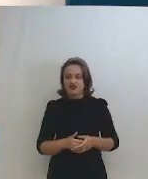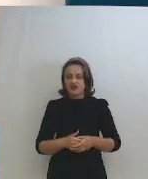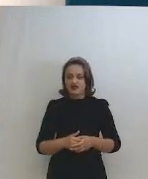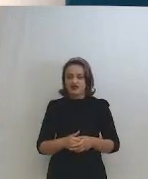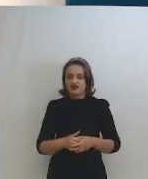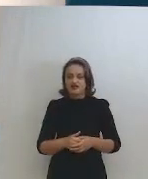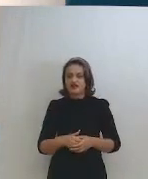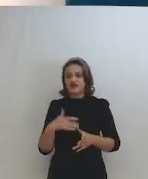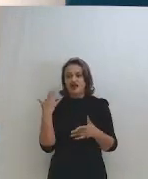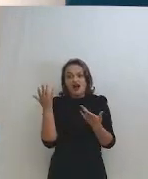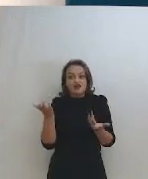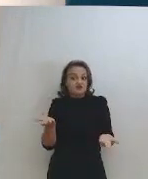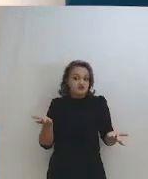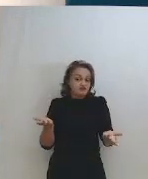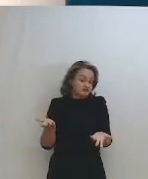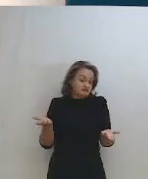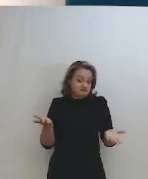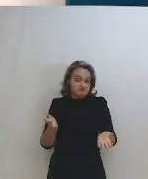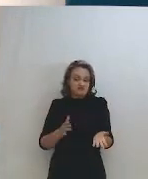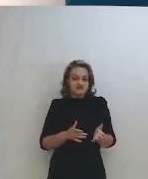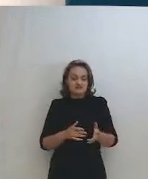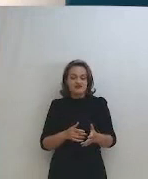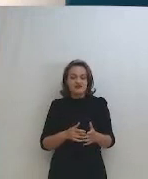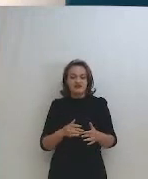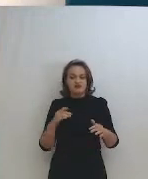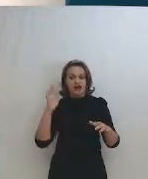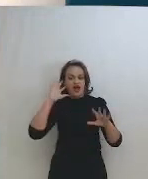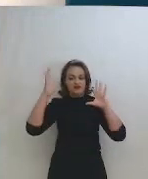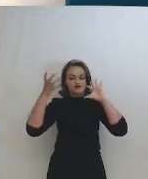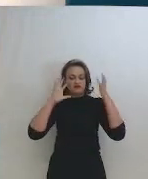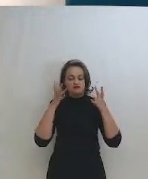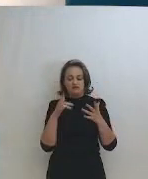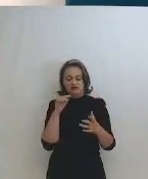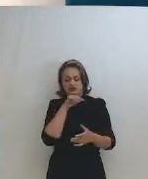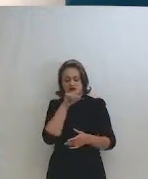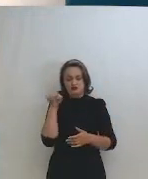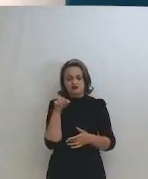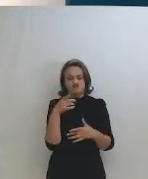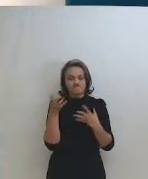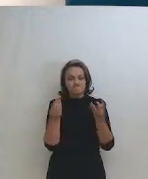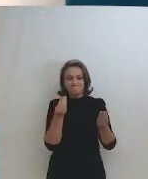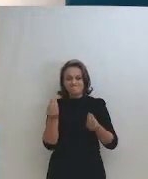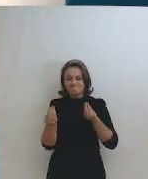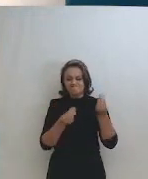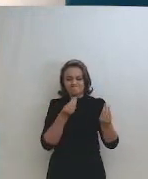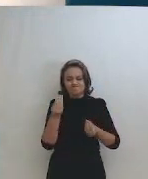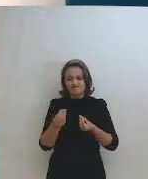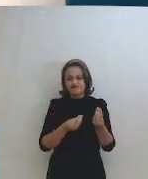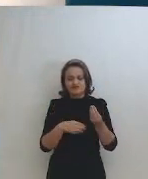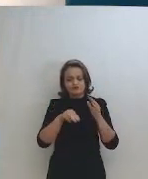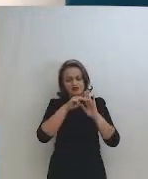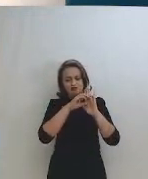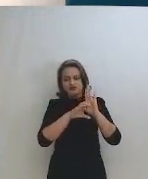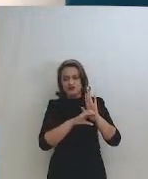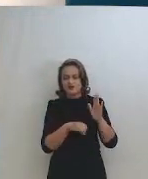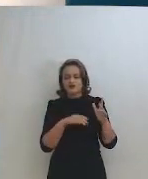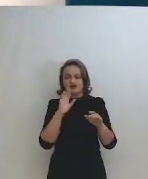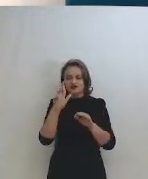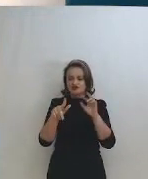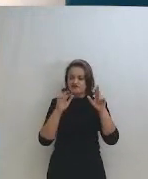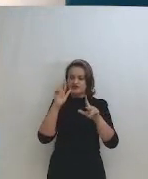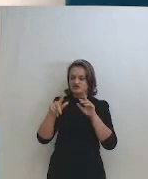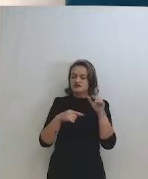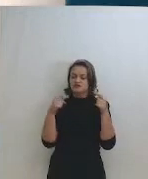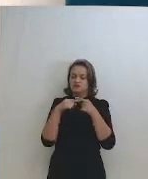como superar essas circunstâncias para medidas cautelares diversas da prisão.